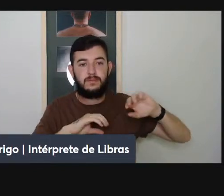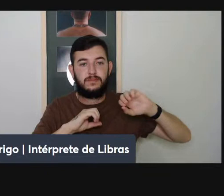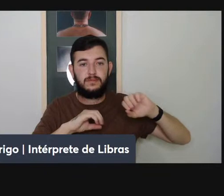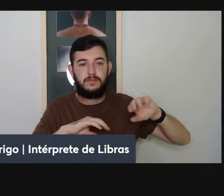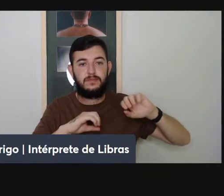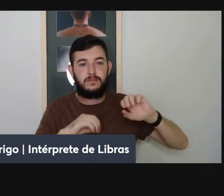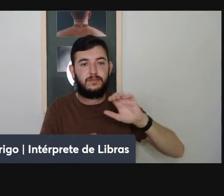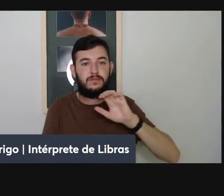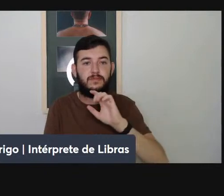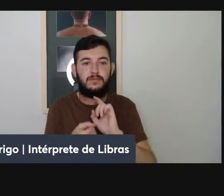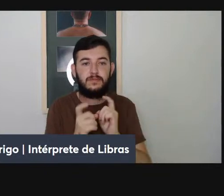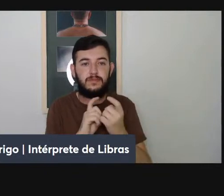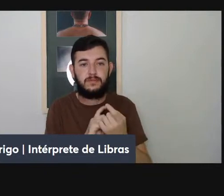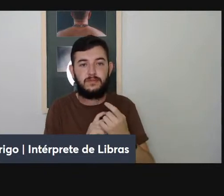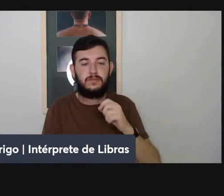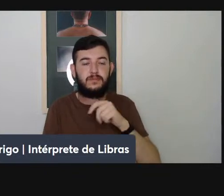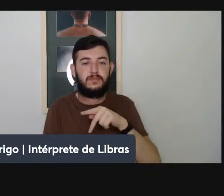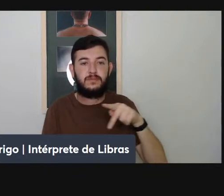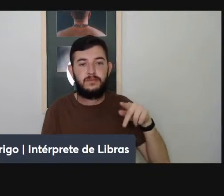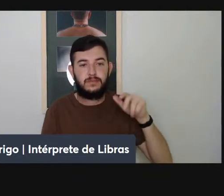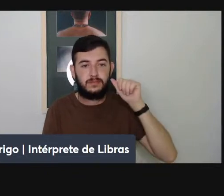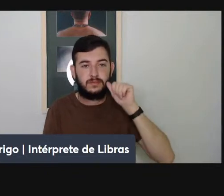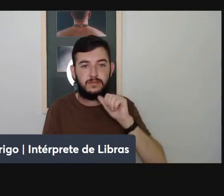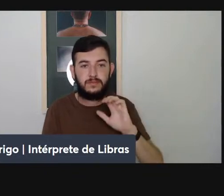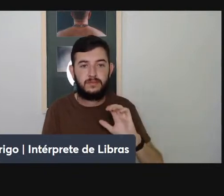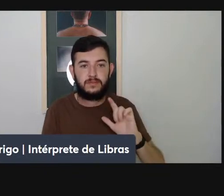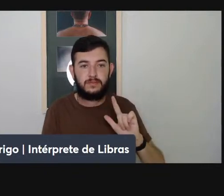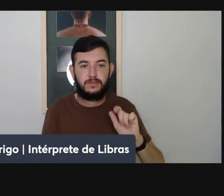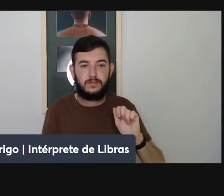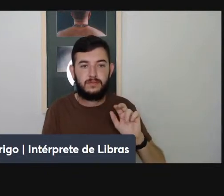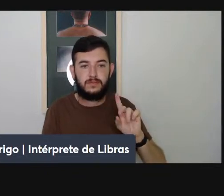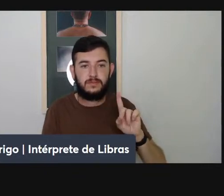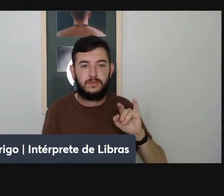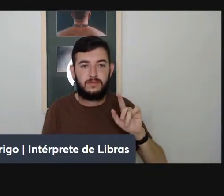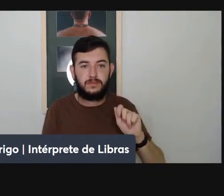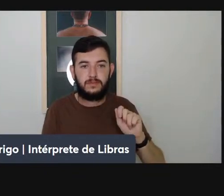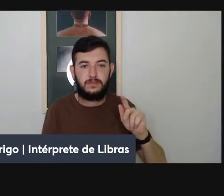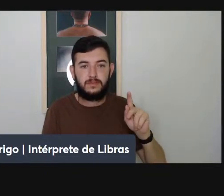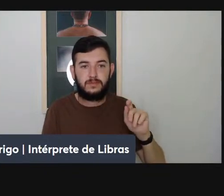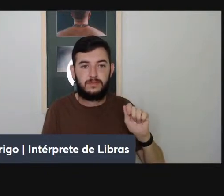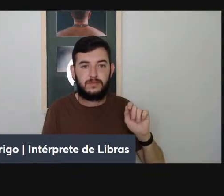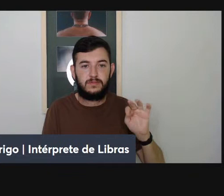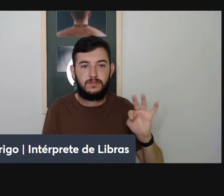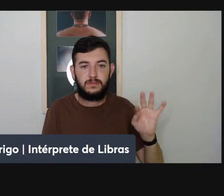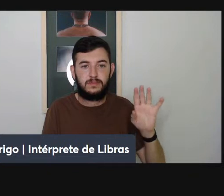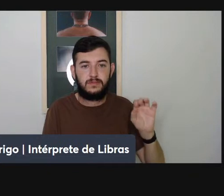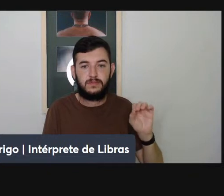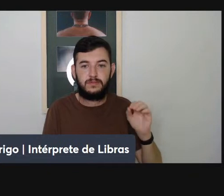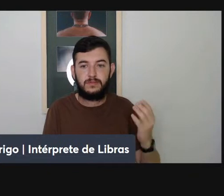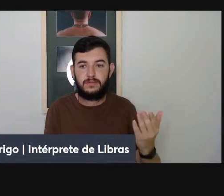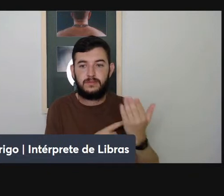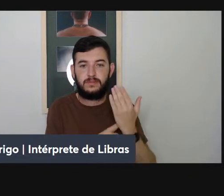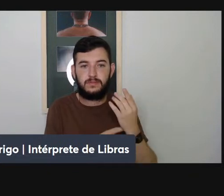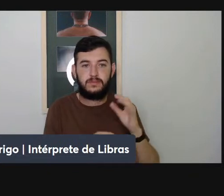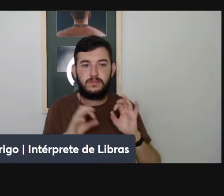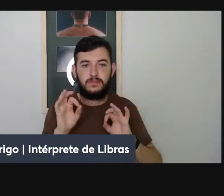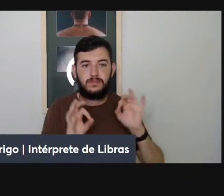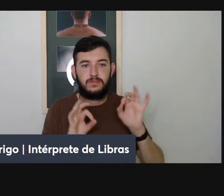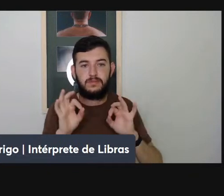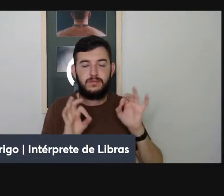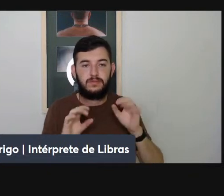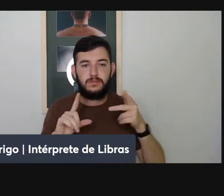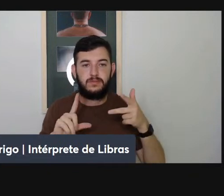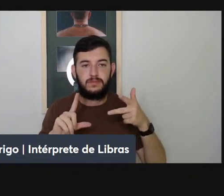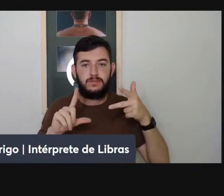professora Cláudia Pato, que nos deu suporte na organização dessa live, à equipe técnica da